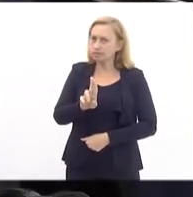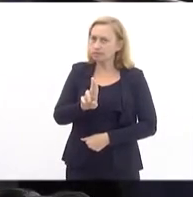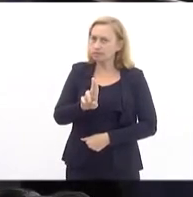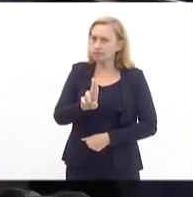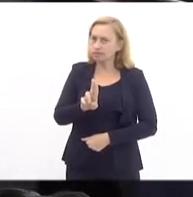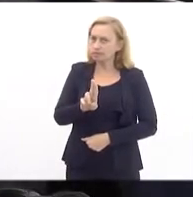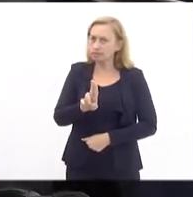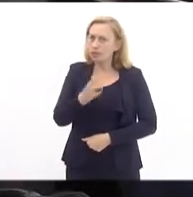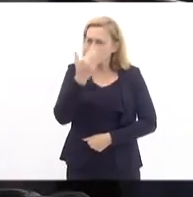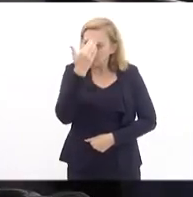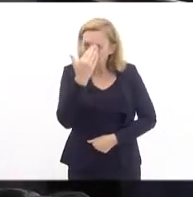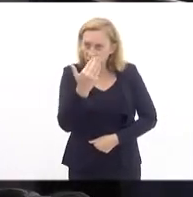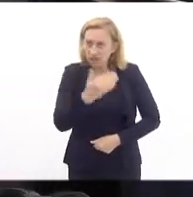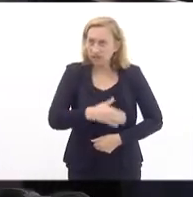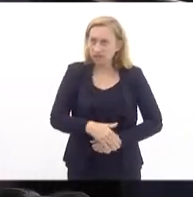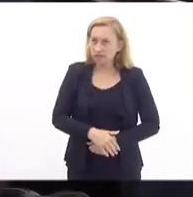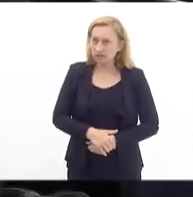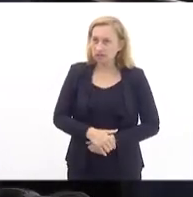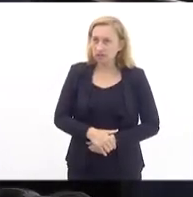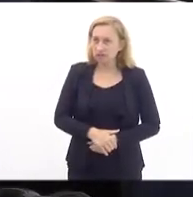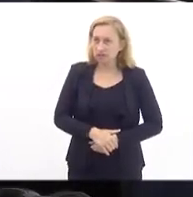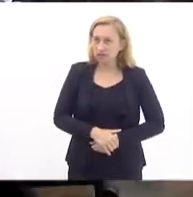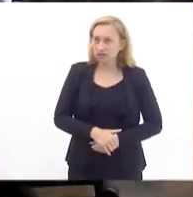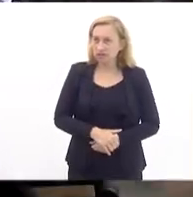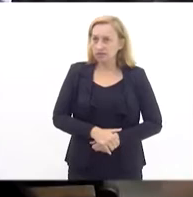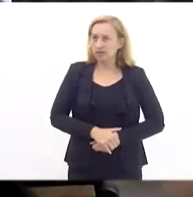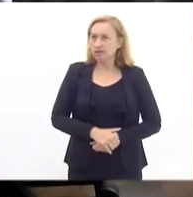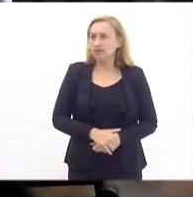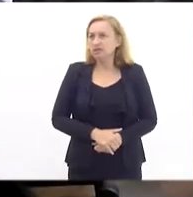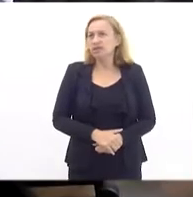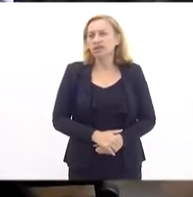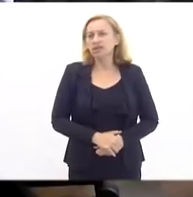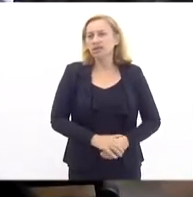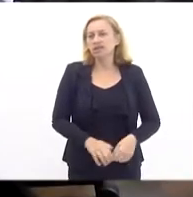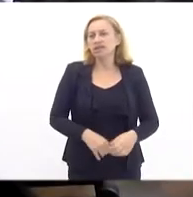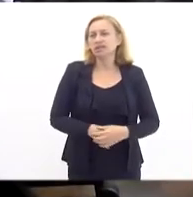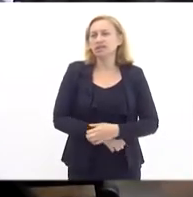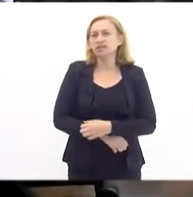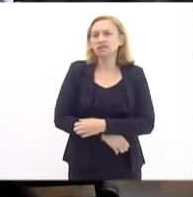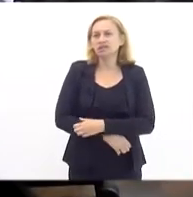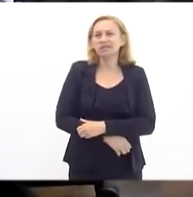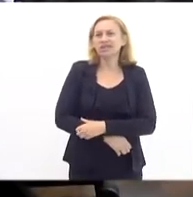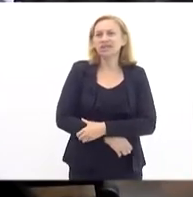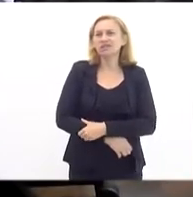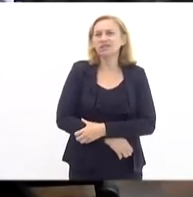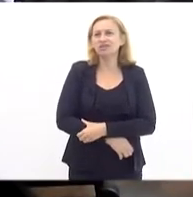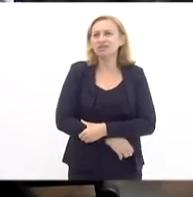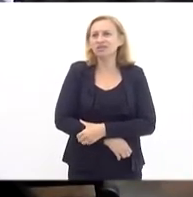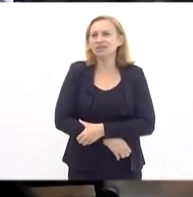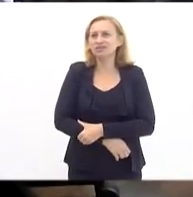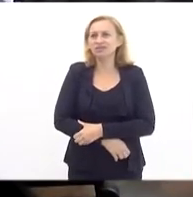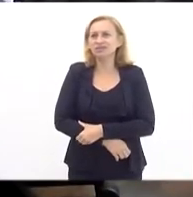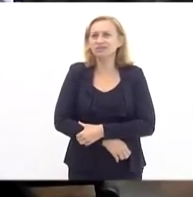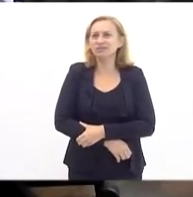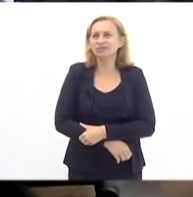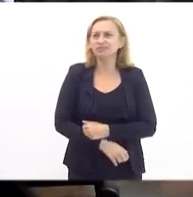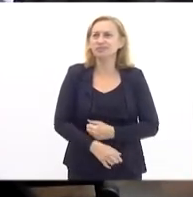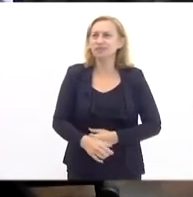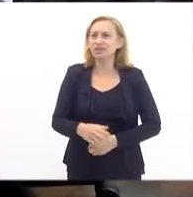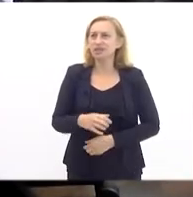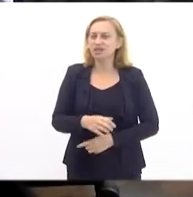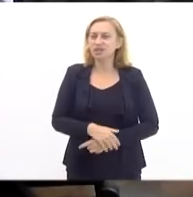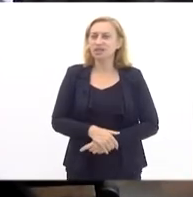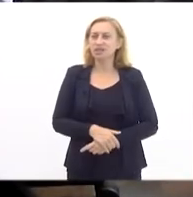Tá bom. Obrigado. Vou passar agora a palavra para a enfermeira Rejane. Enfermeira Rejane. Oi, deputada Lucinha.